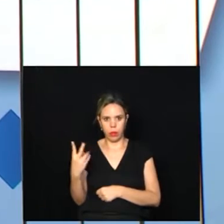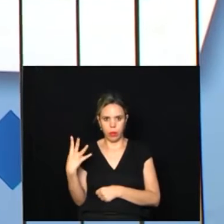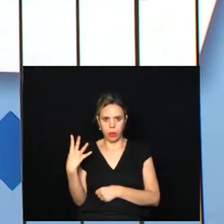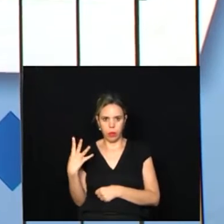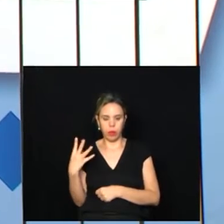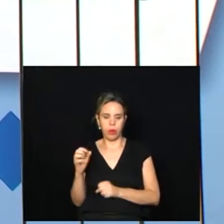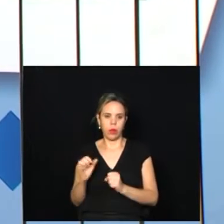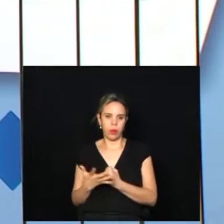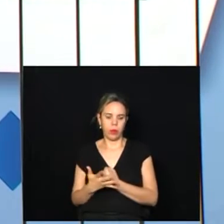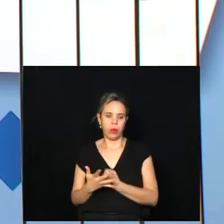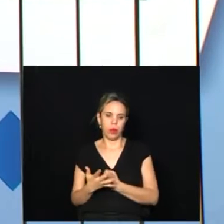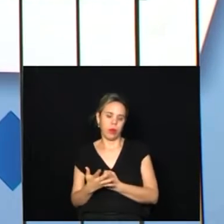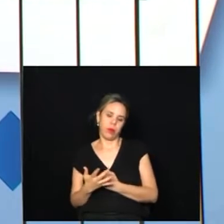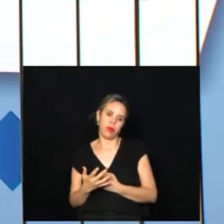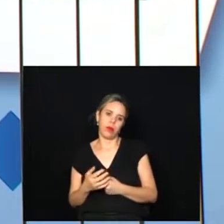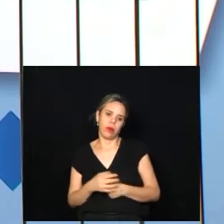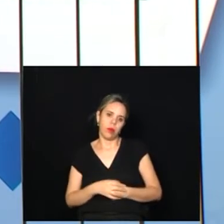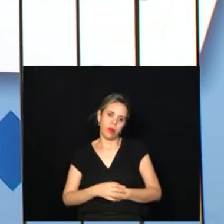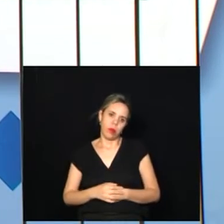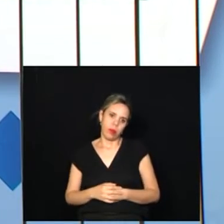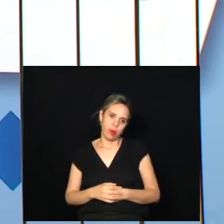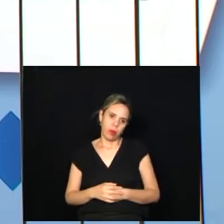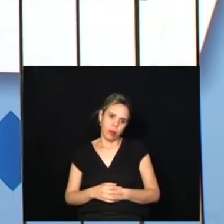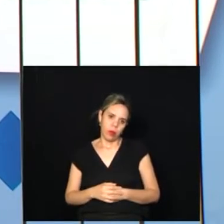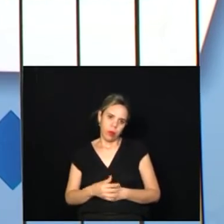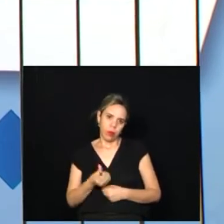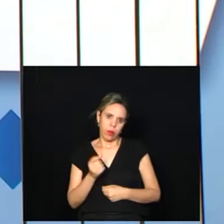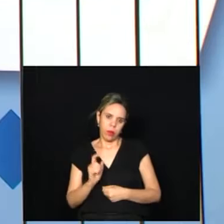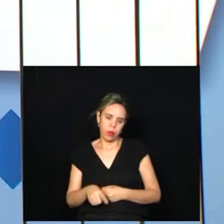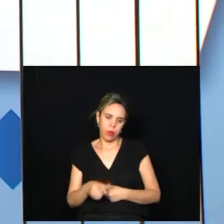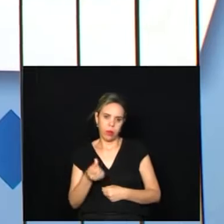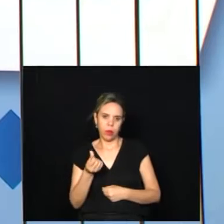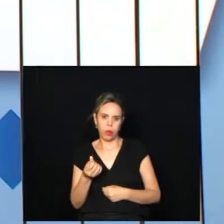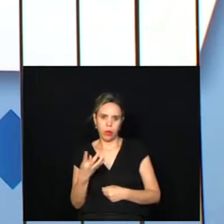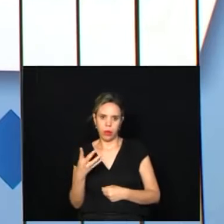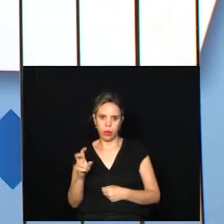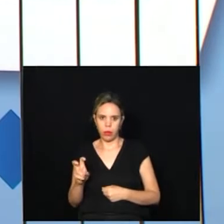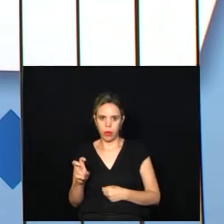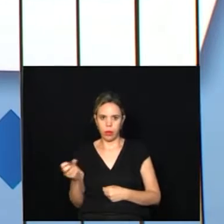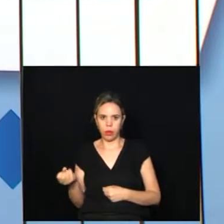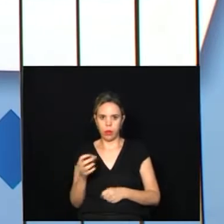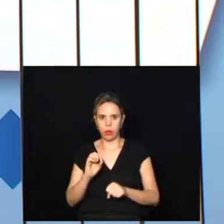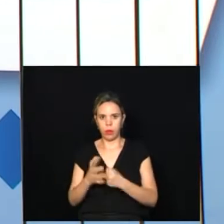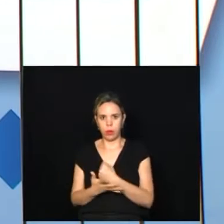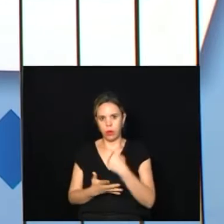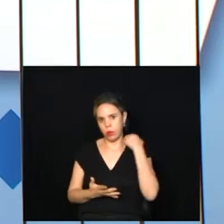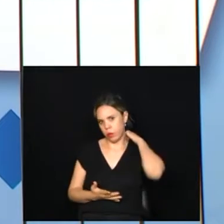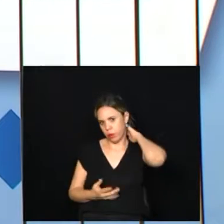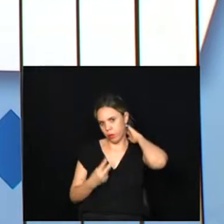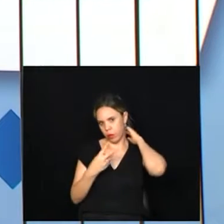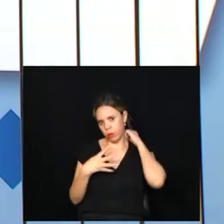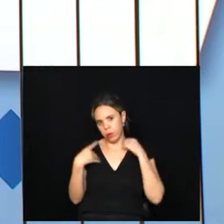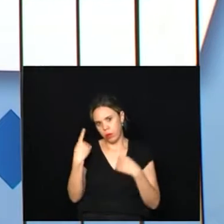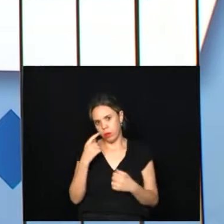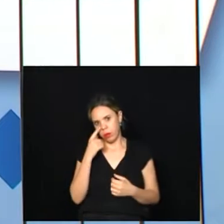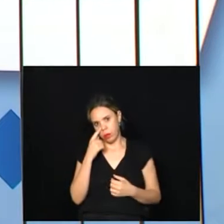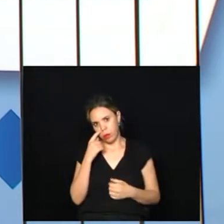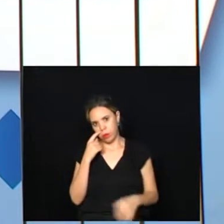21.006.424 casos da Covid-19. São 6.645 novos casos nas últimas 24